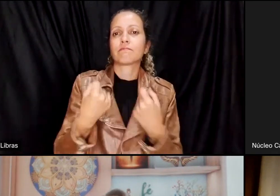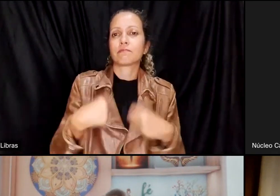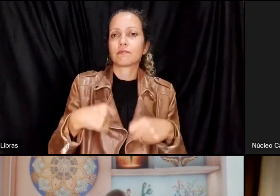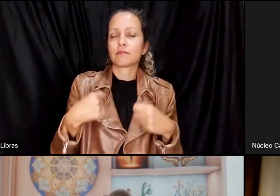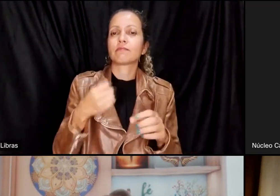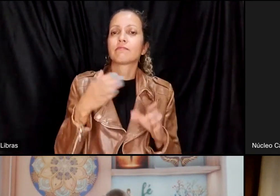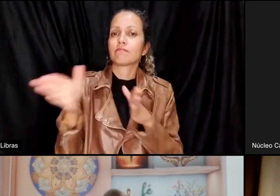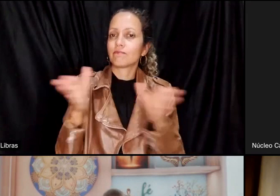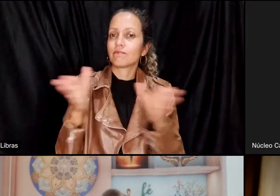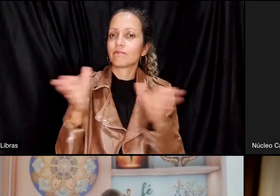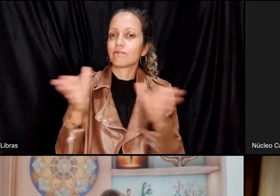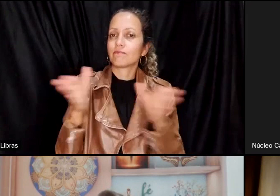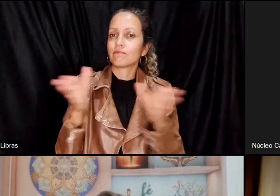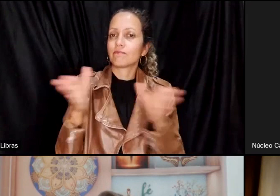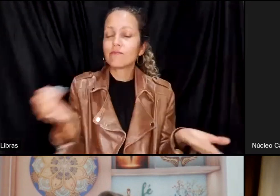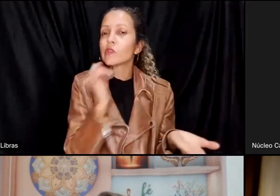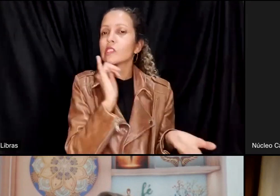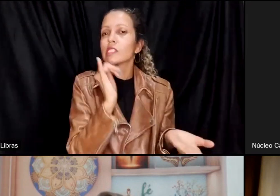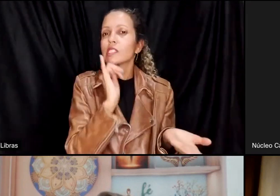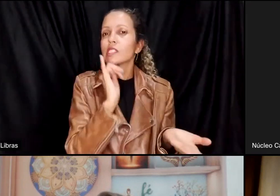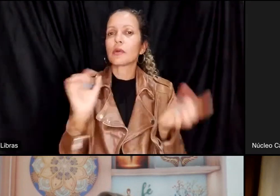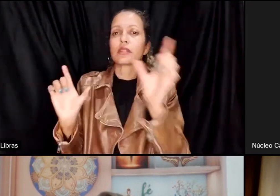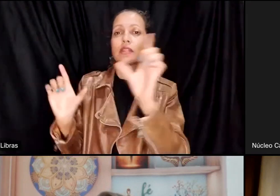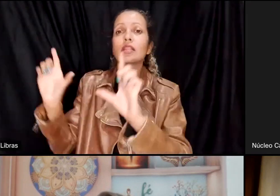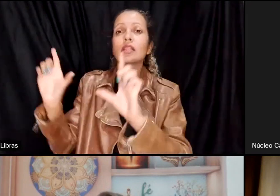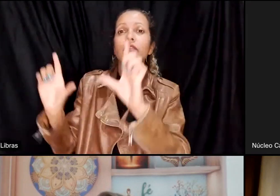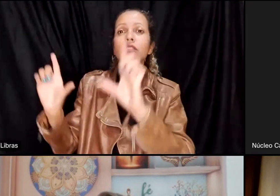encontra acessibilidade?